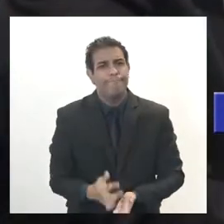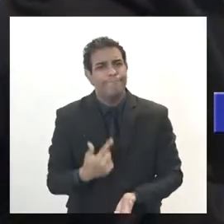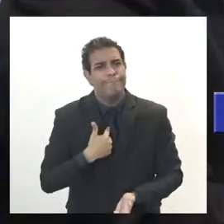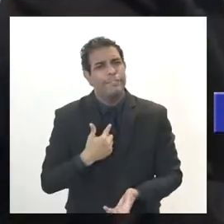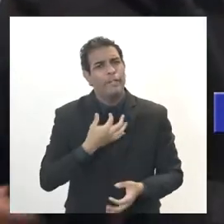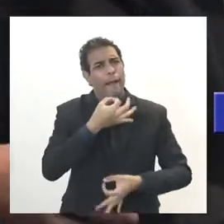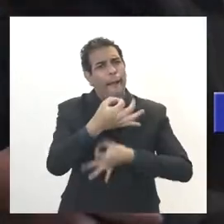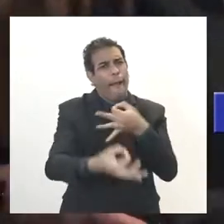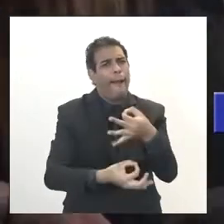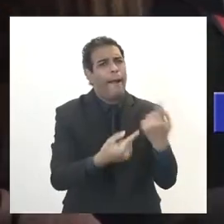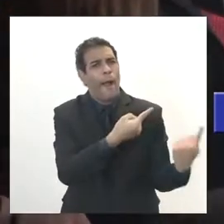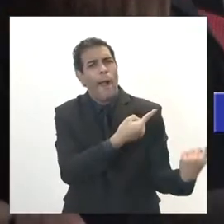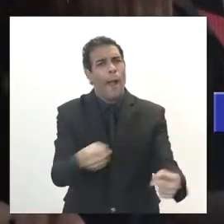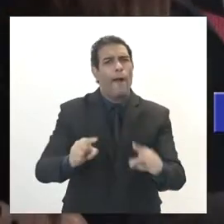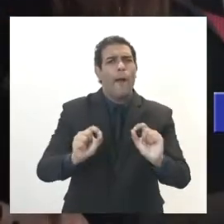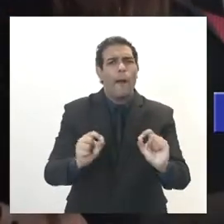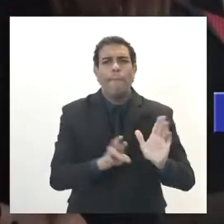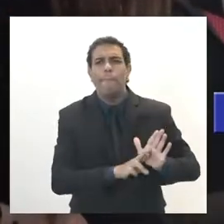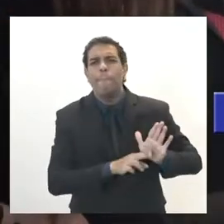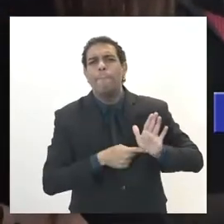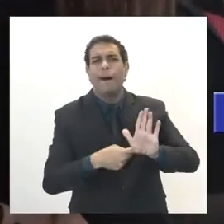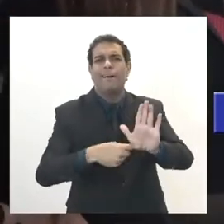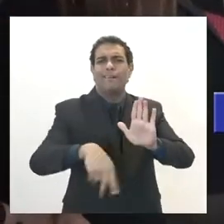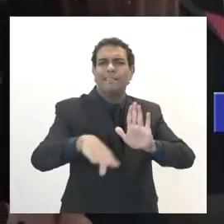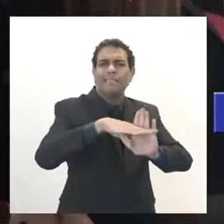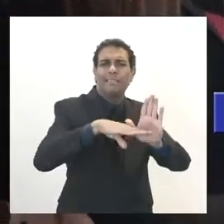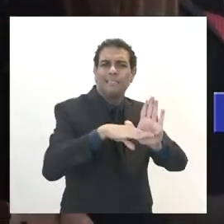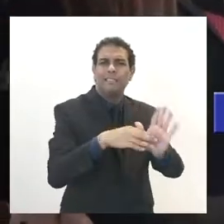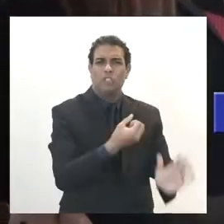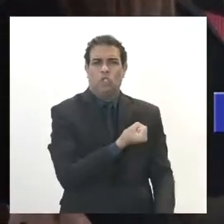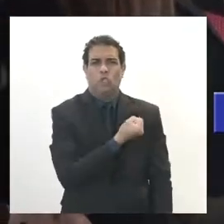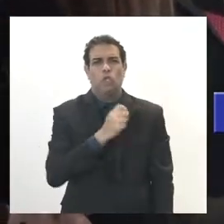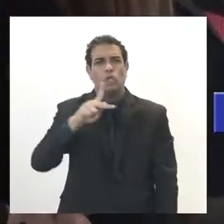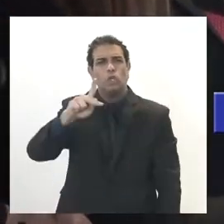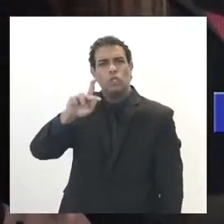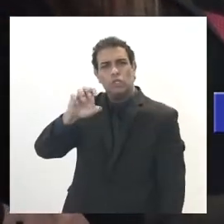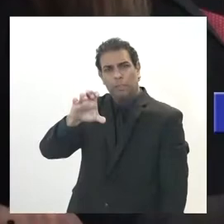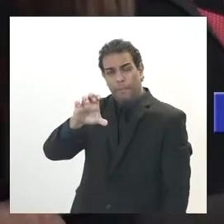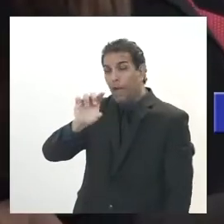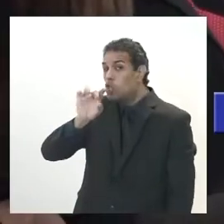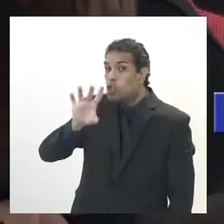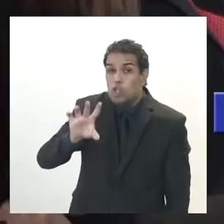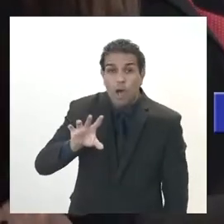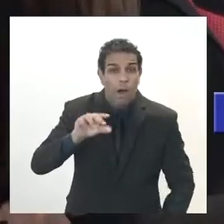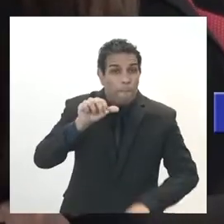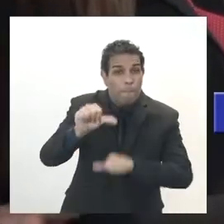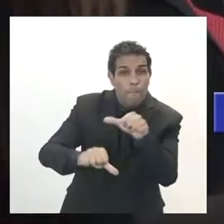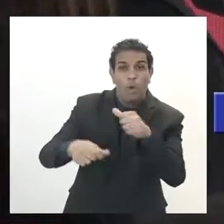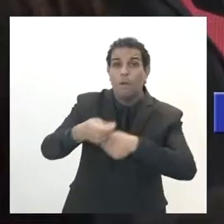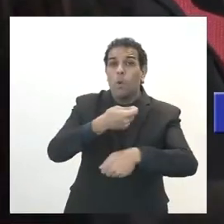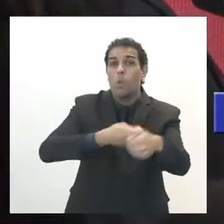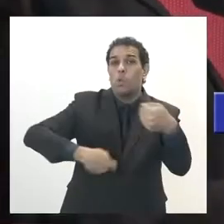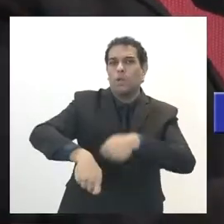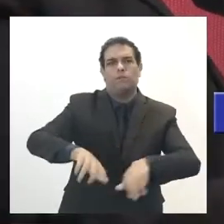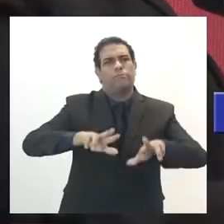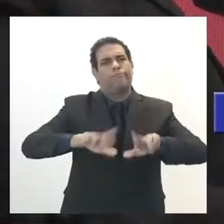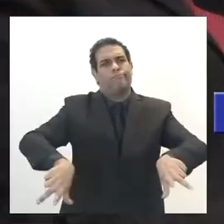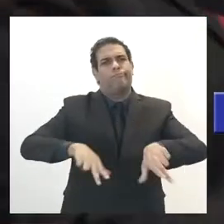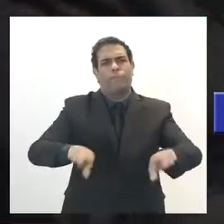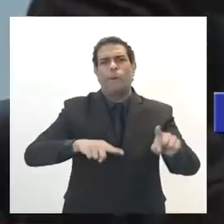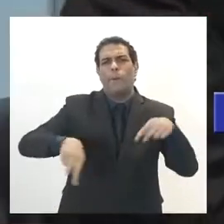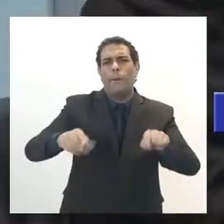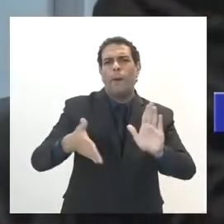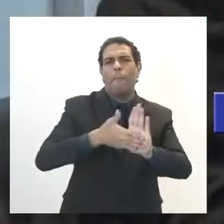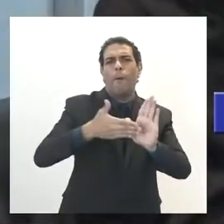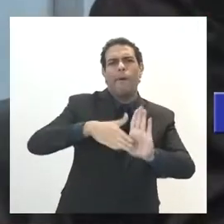contestar desta maneira de apresentar a PEC 32 porque não é uma mera reforma administrativa o que